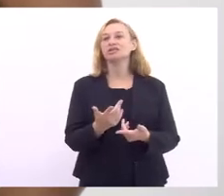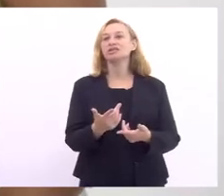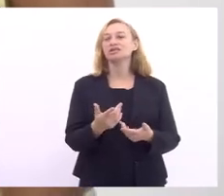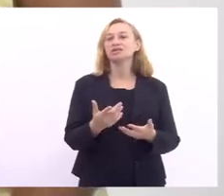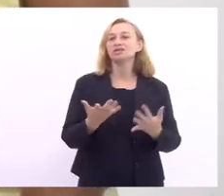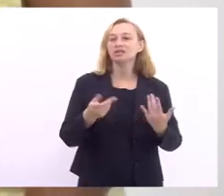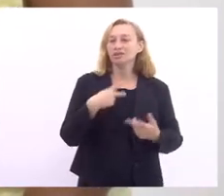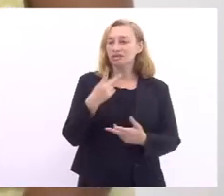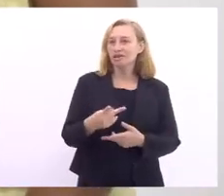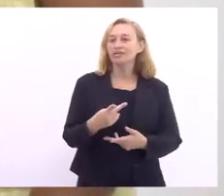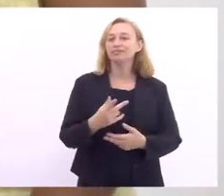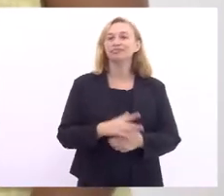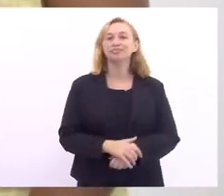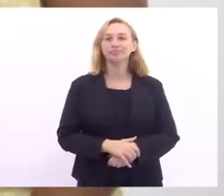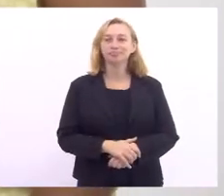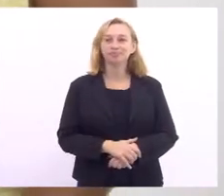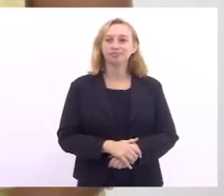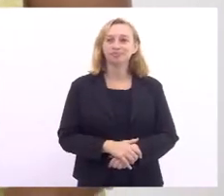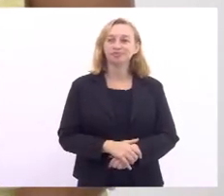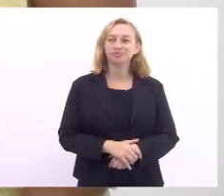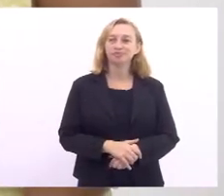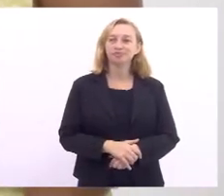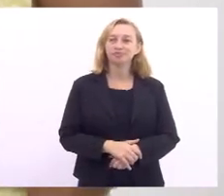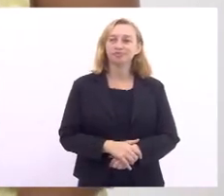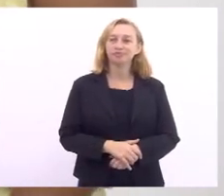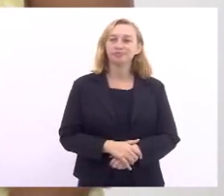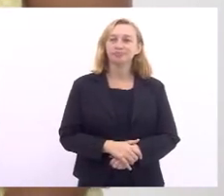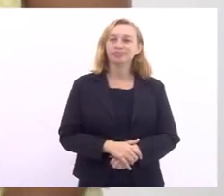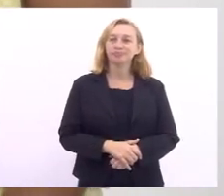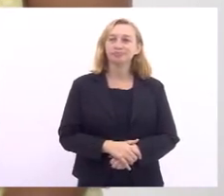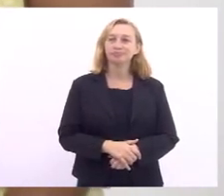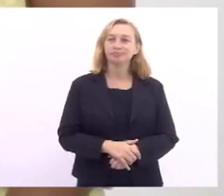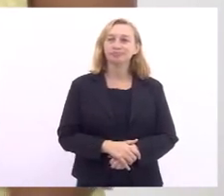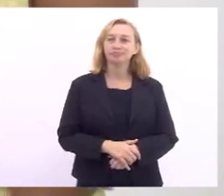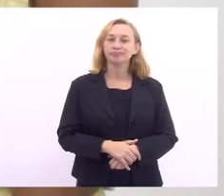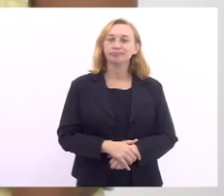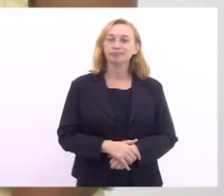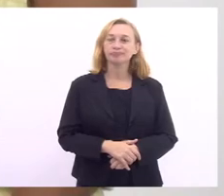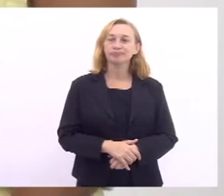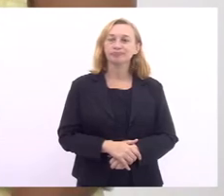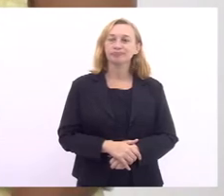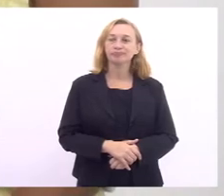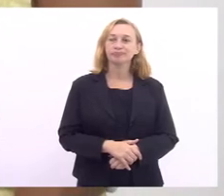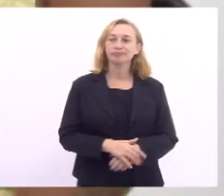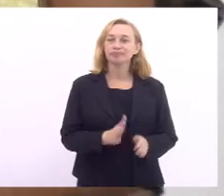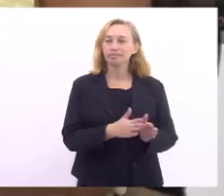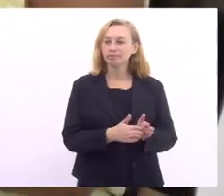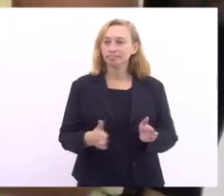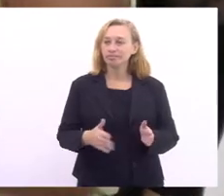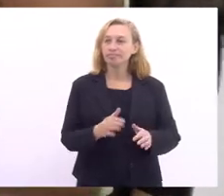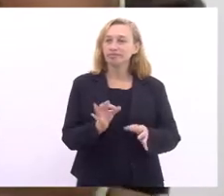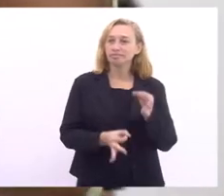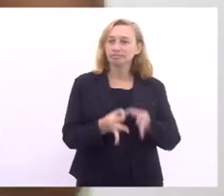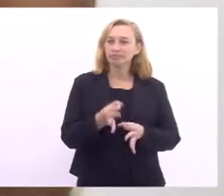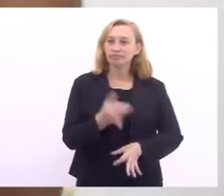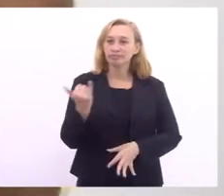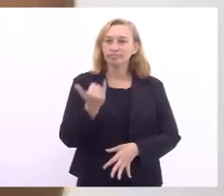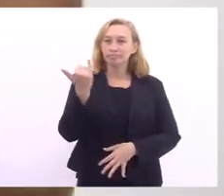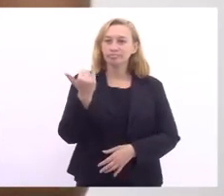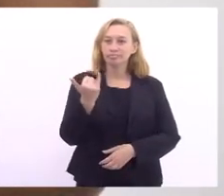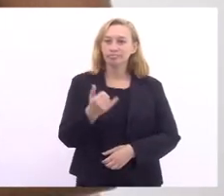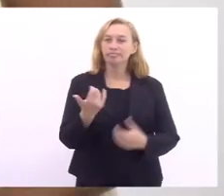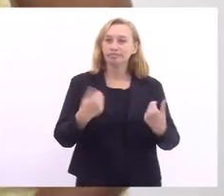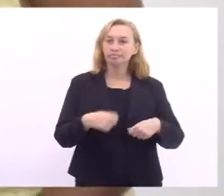expressões é que novas frases que estão vindo também nessa transição justa é importante